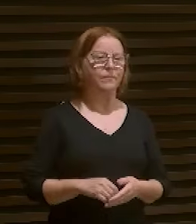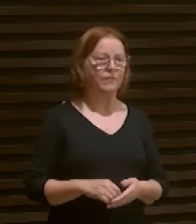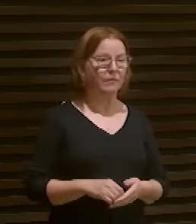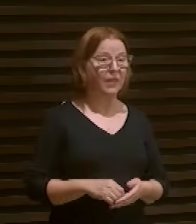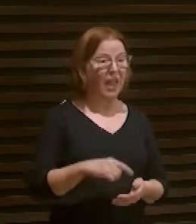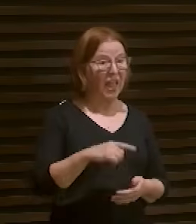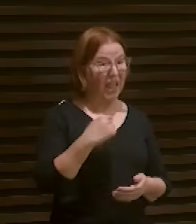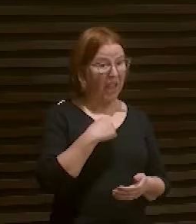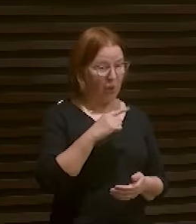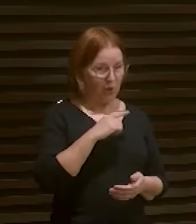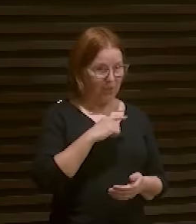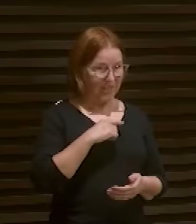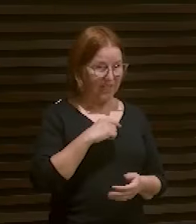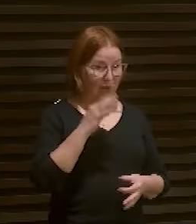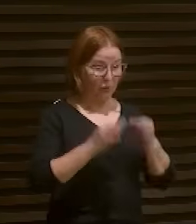tenho um advogado.